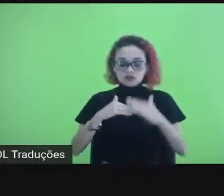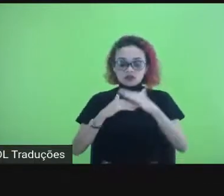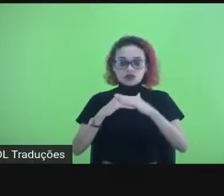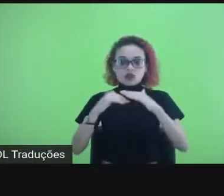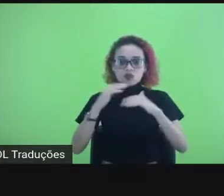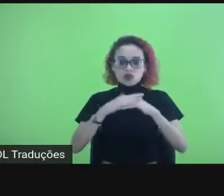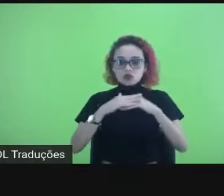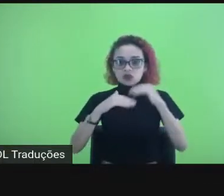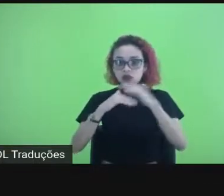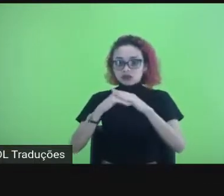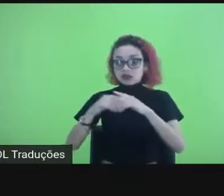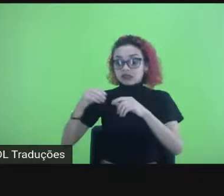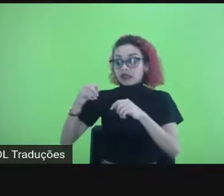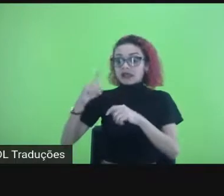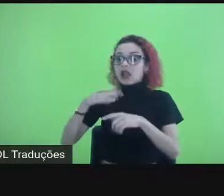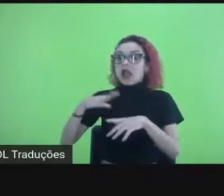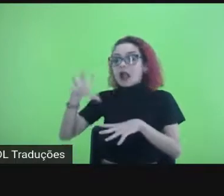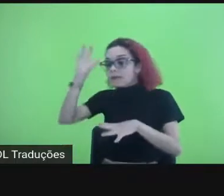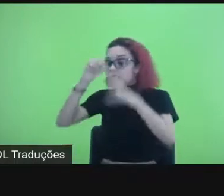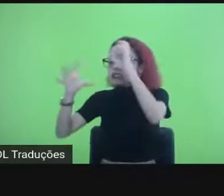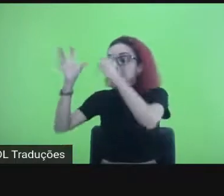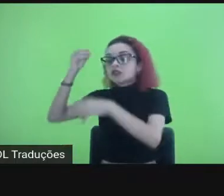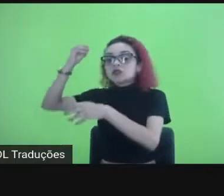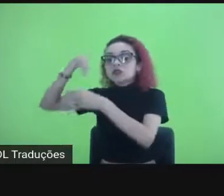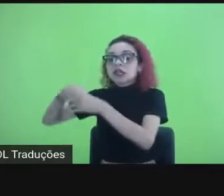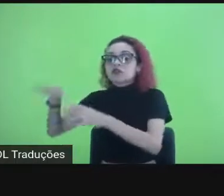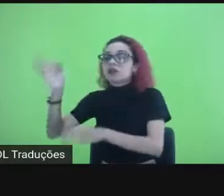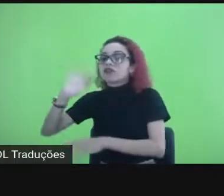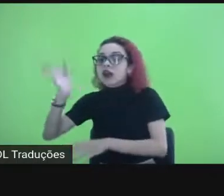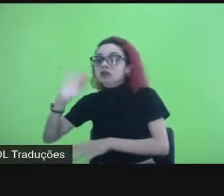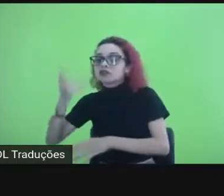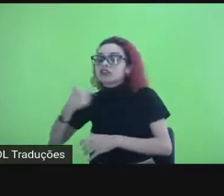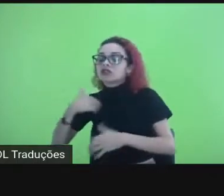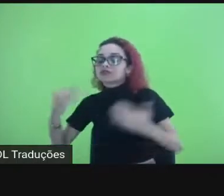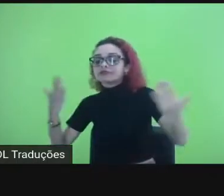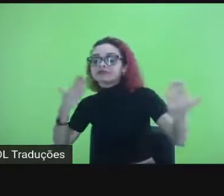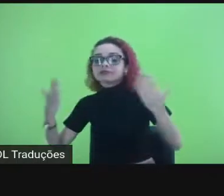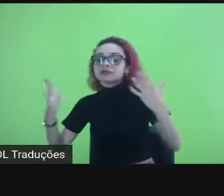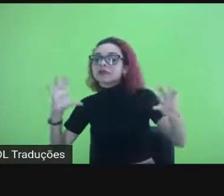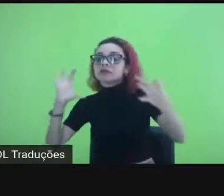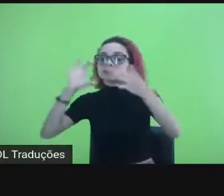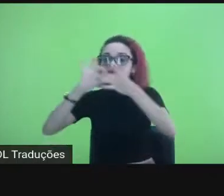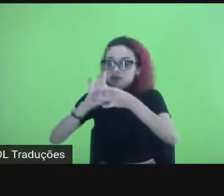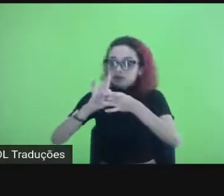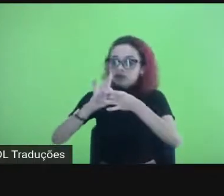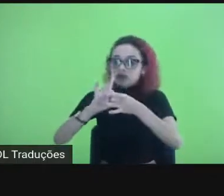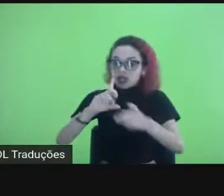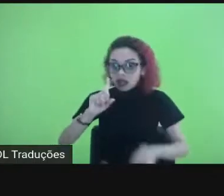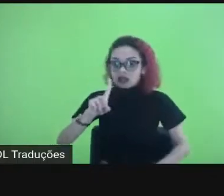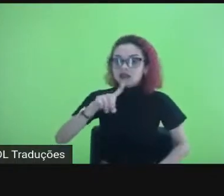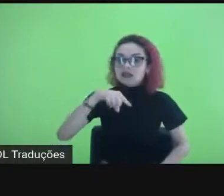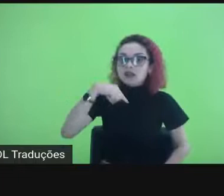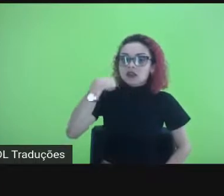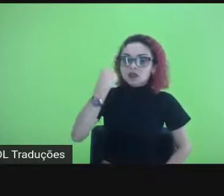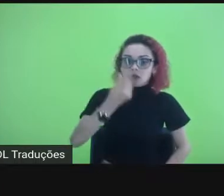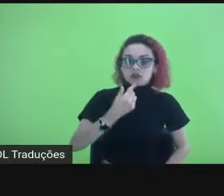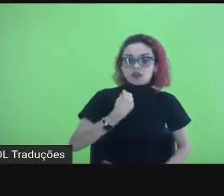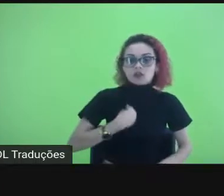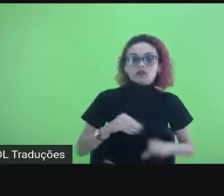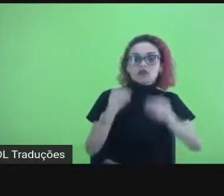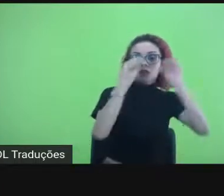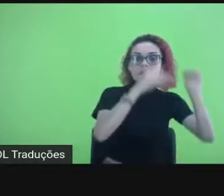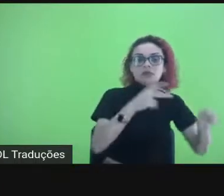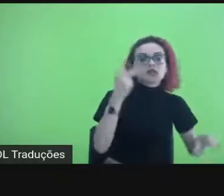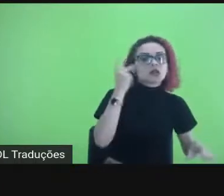espaço universitário, né. Aí depois desse período da graduação, eu fui morar em São Paulo, participei de um